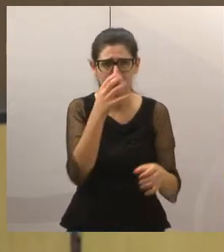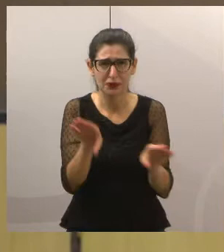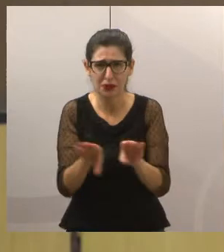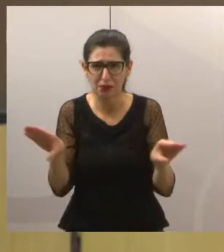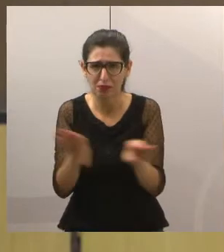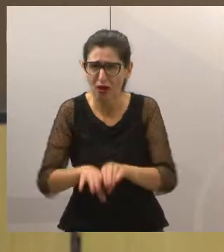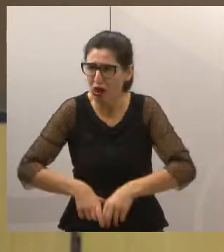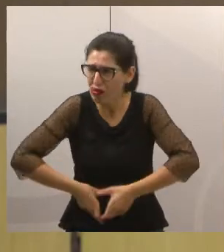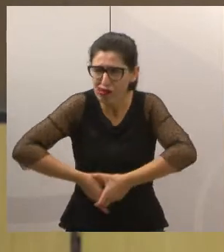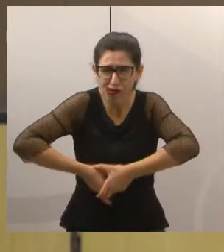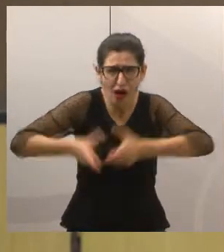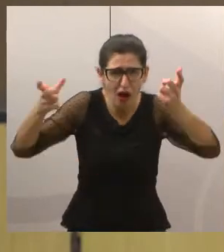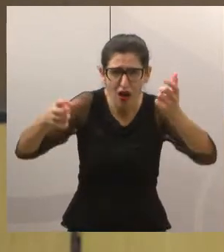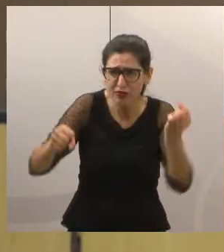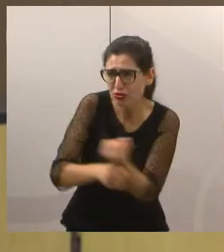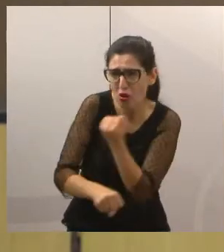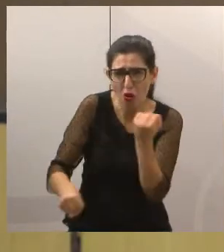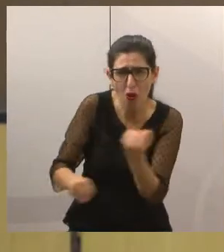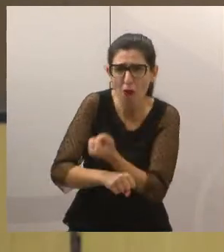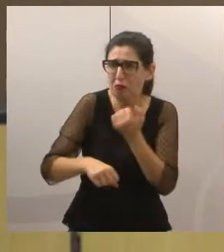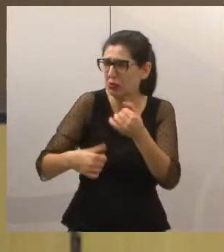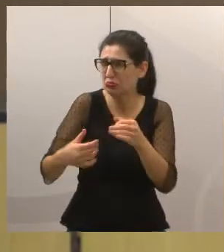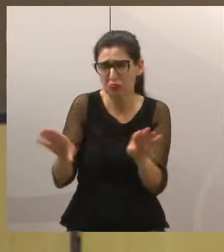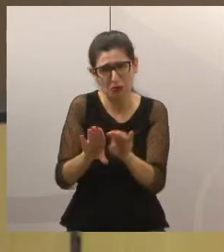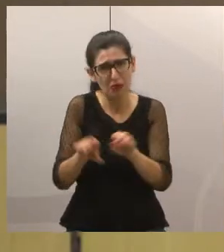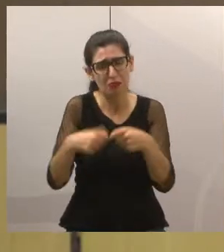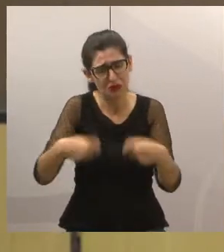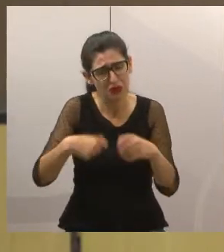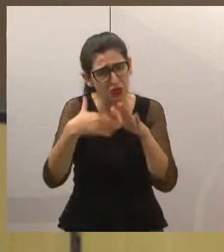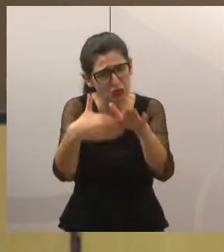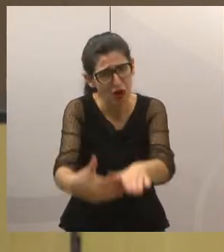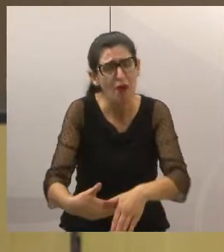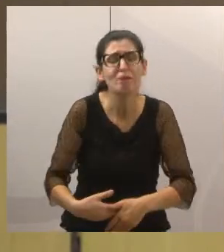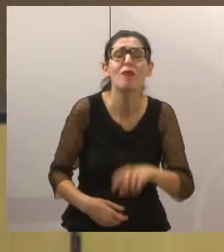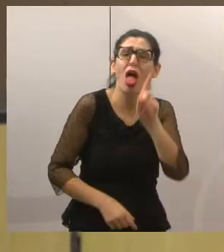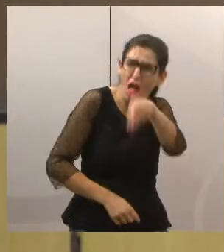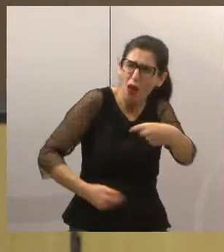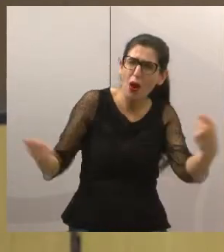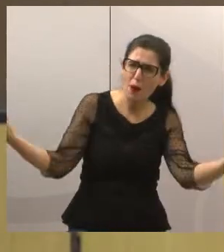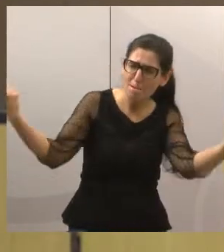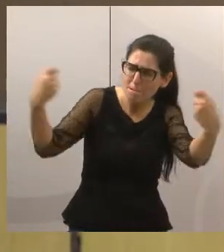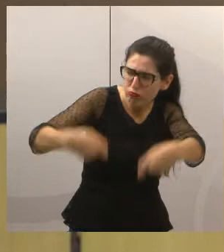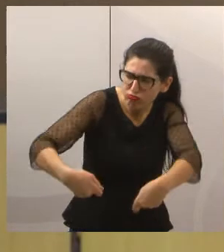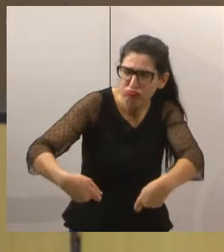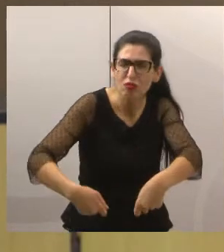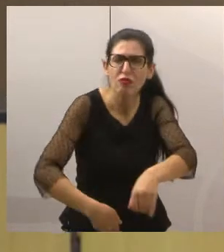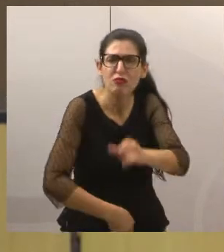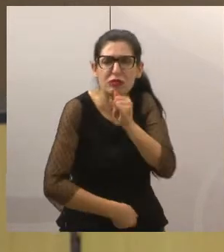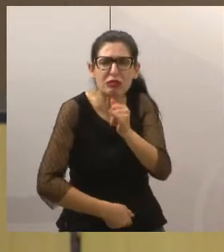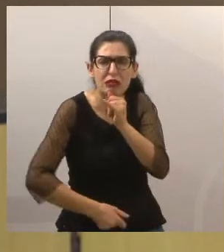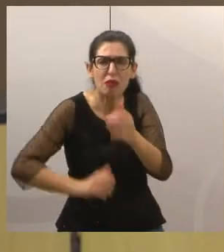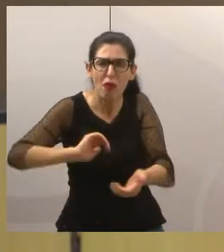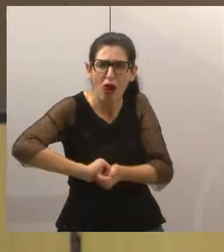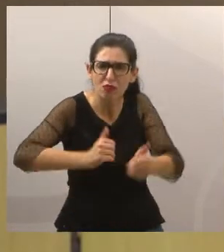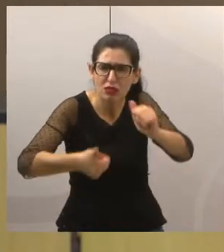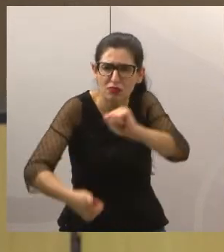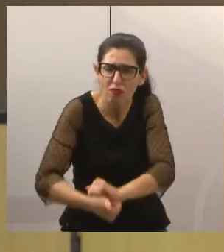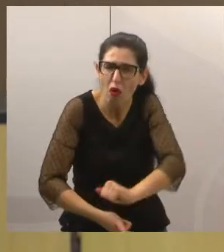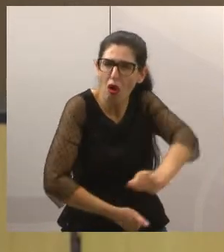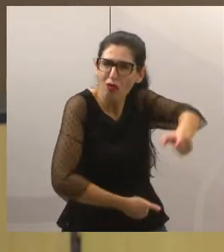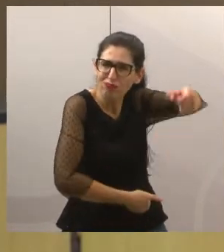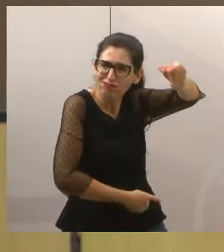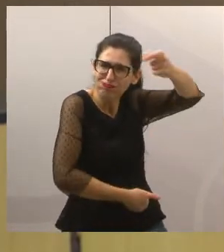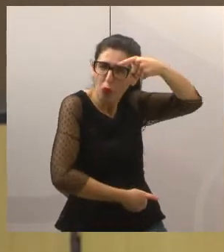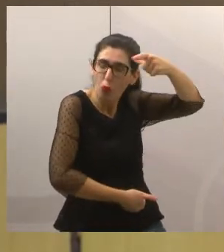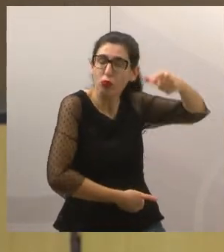obras, há alguma possibilidade de incremento, principalmente no esporte, na Fundação Cultural,